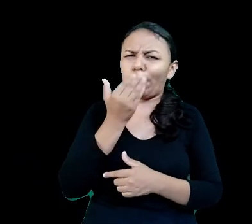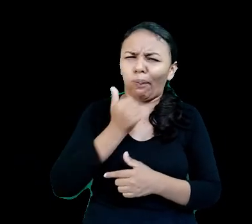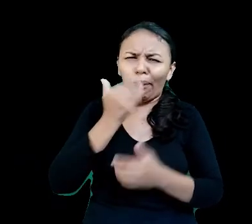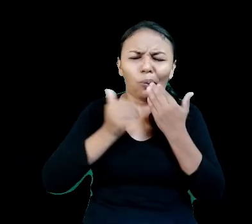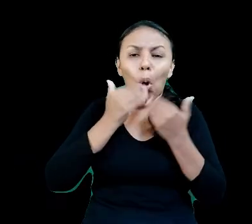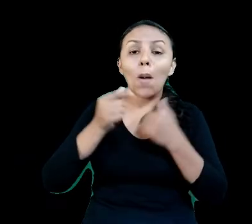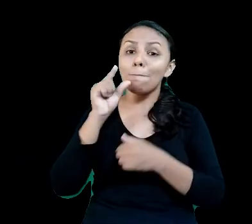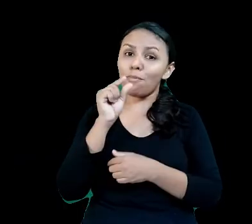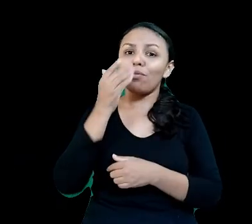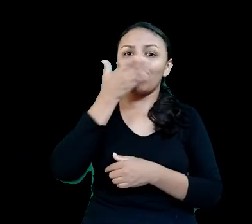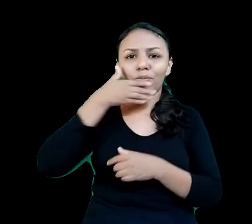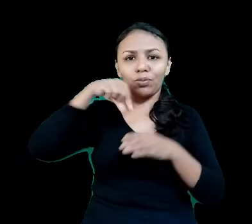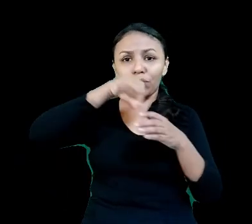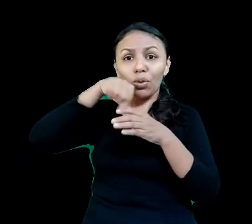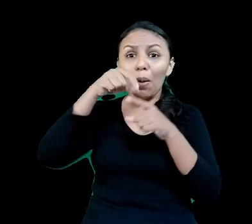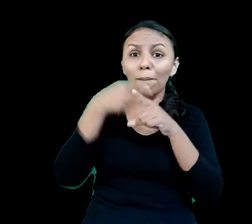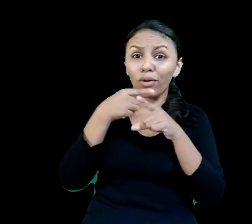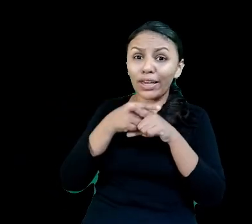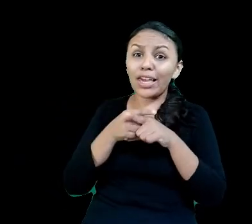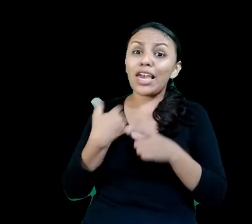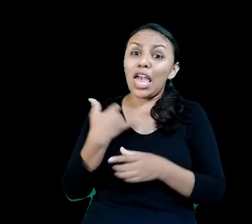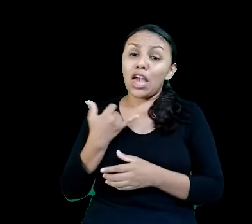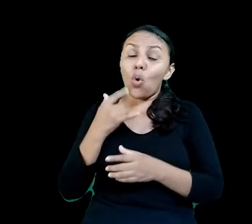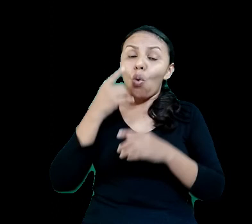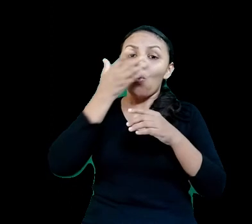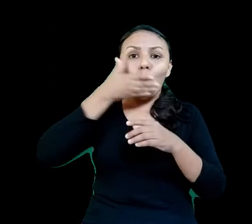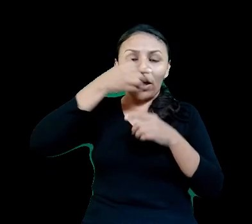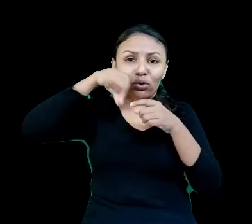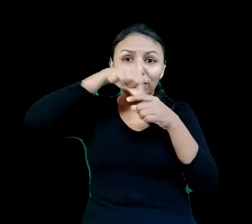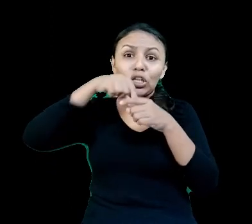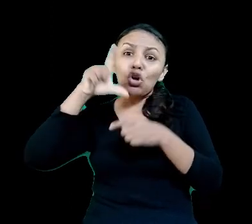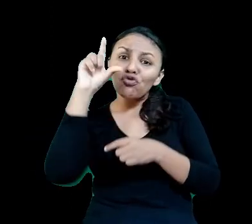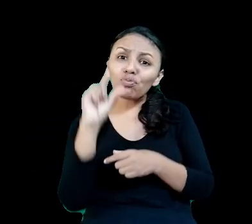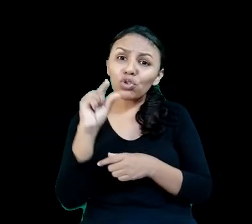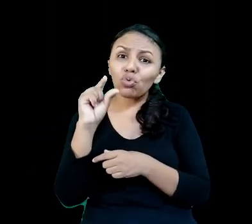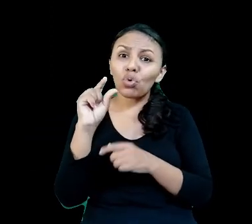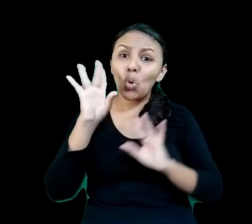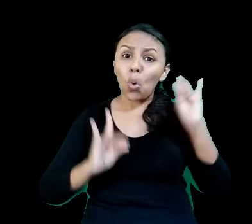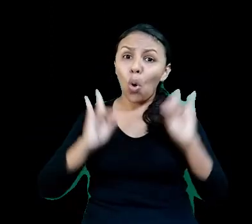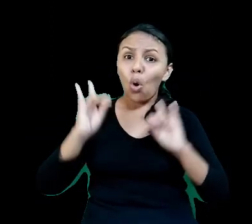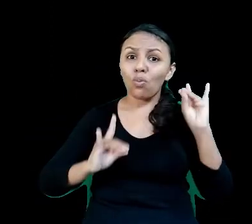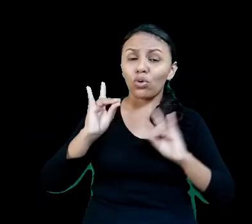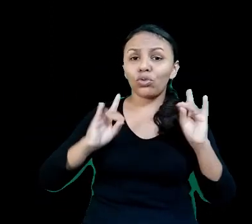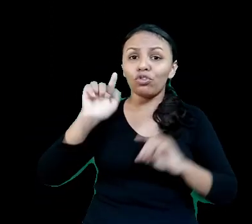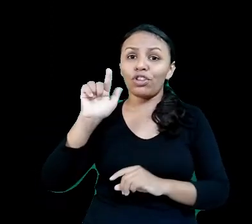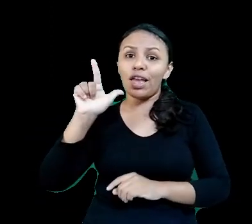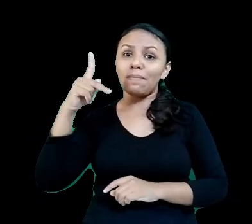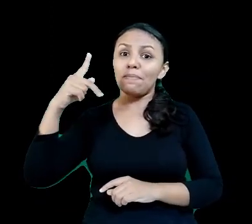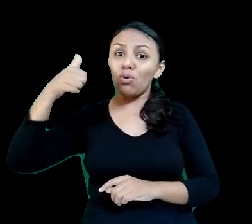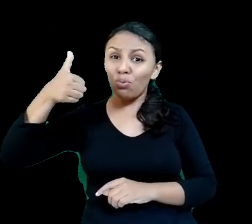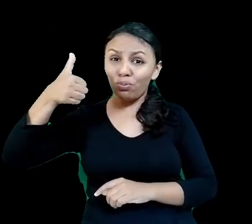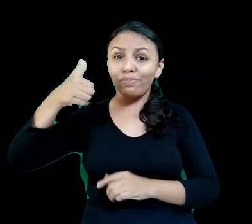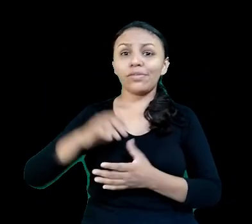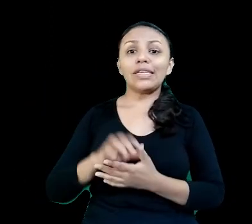uma redução na secreção de um fator, que é um hormônio GLP-1, e esse hormônio, quando